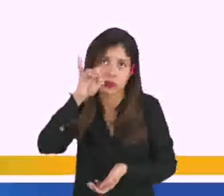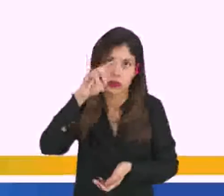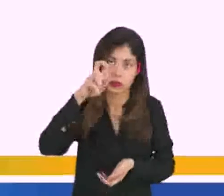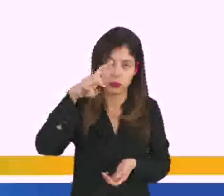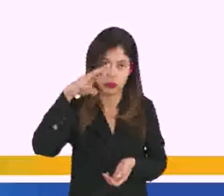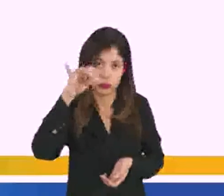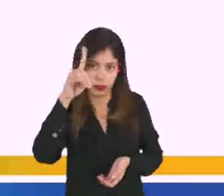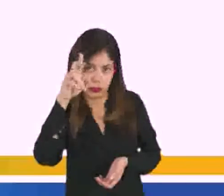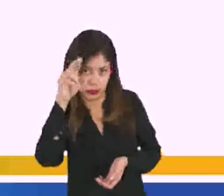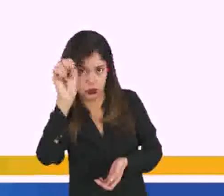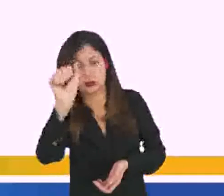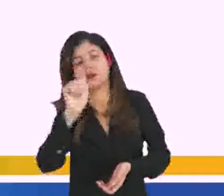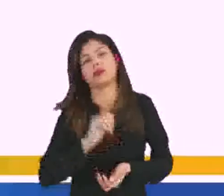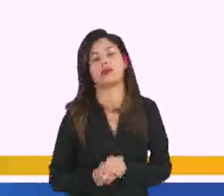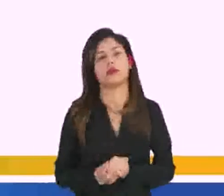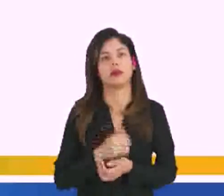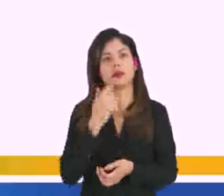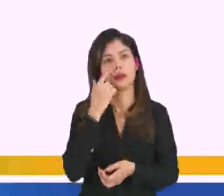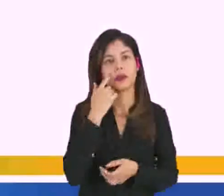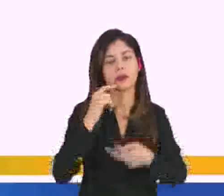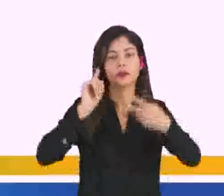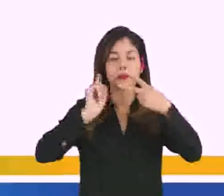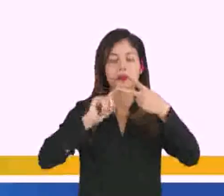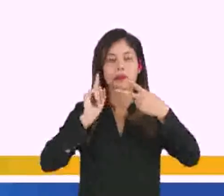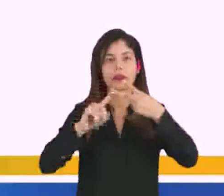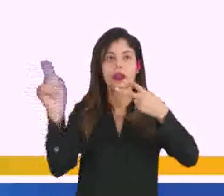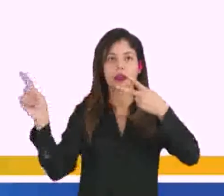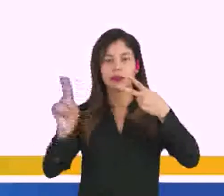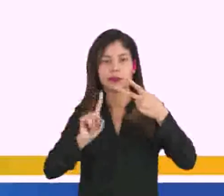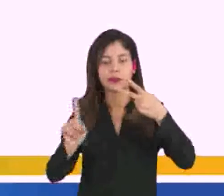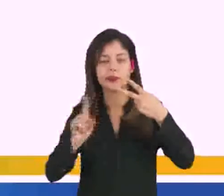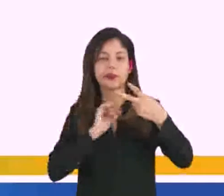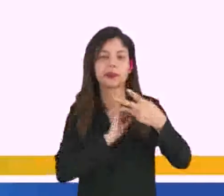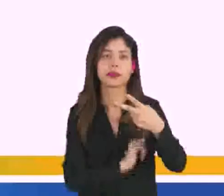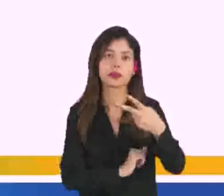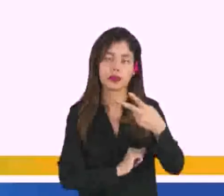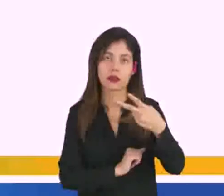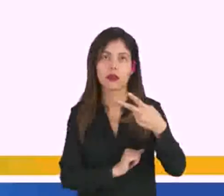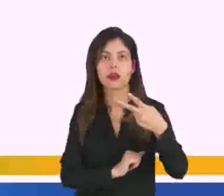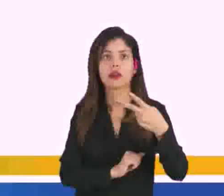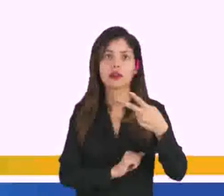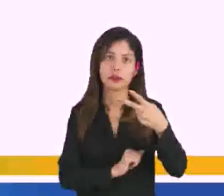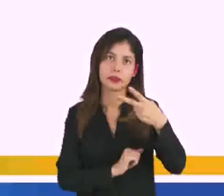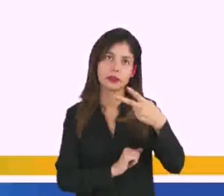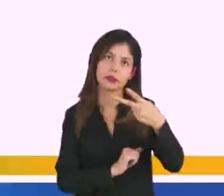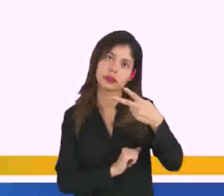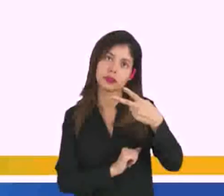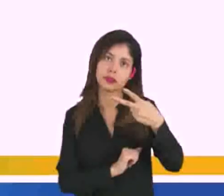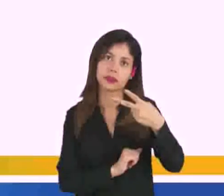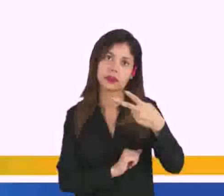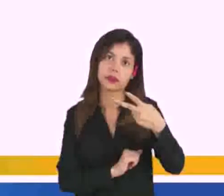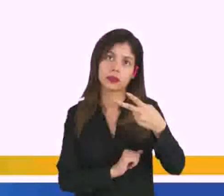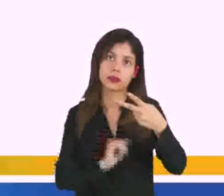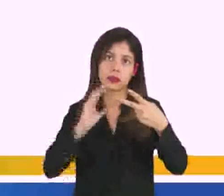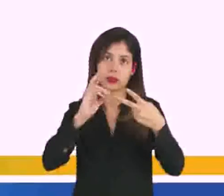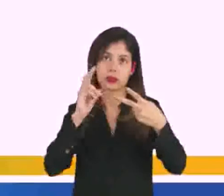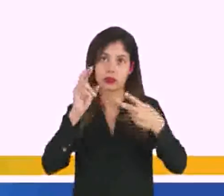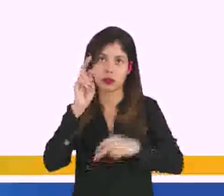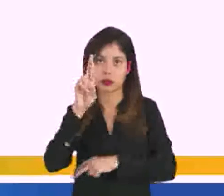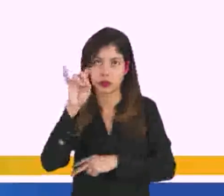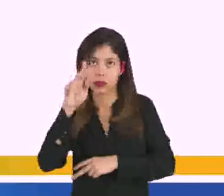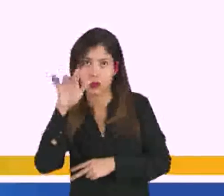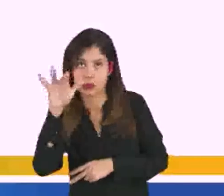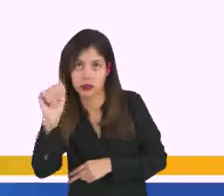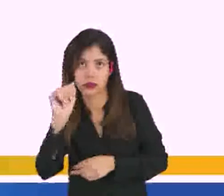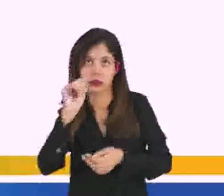amostragem por conglomerados. Quando ela for não probabilística, ela pode ser classificada em